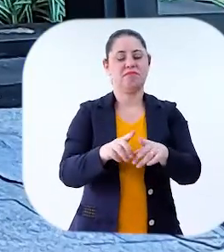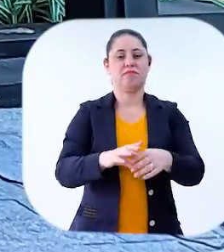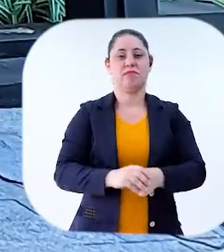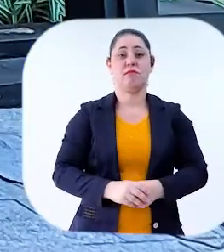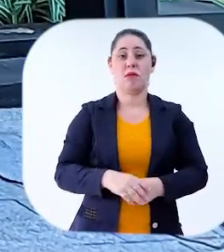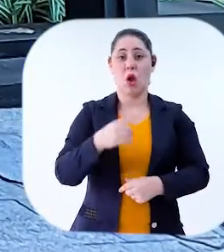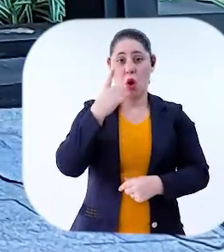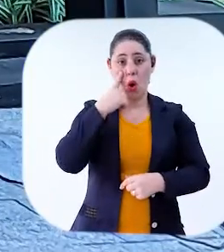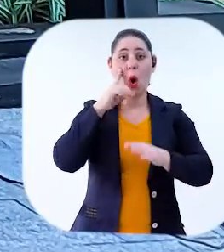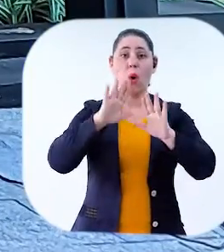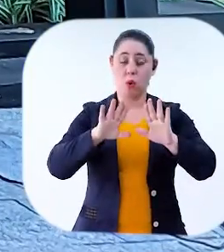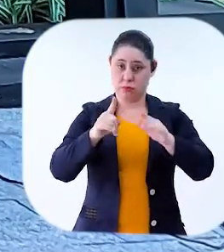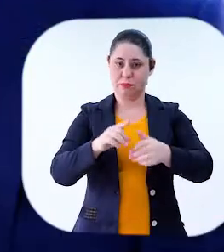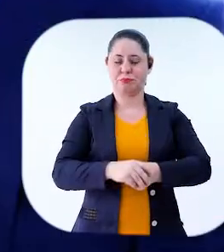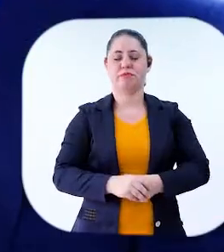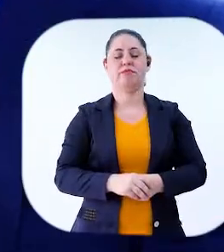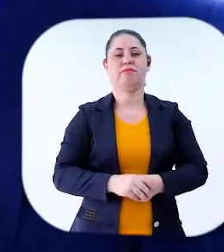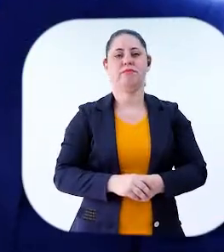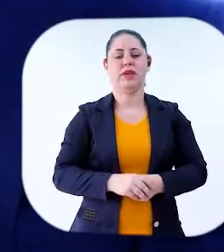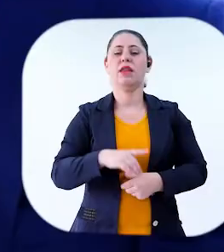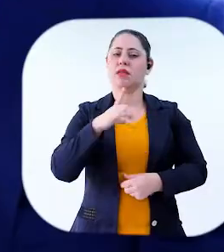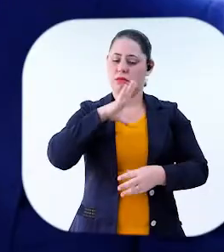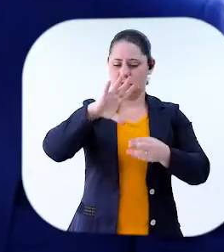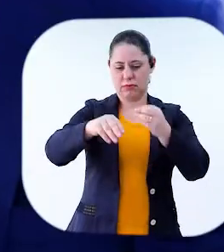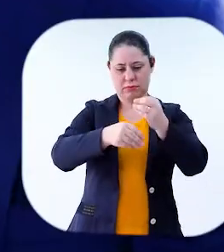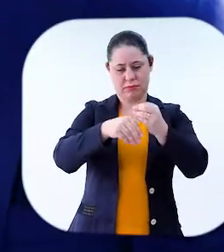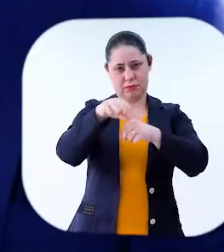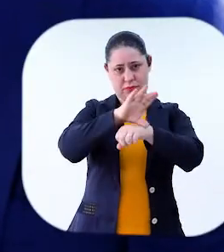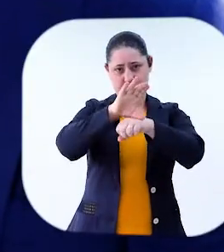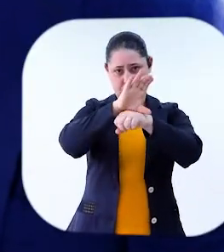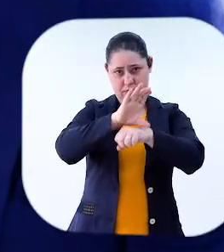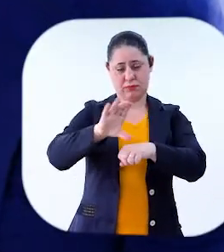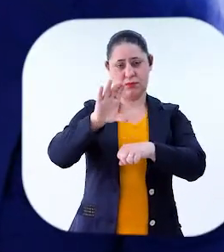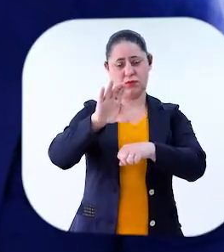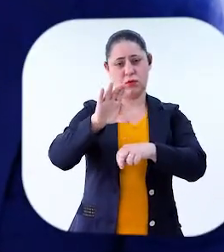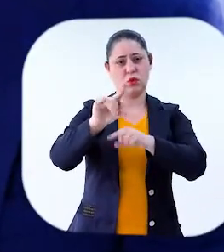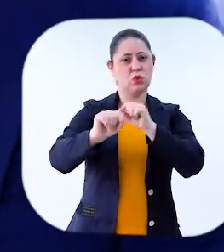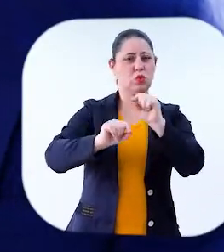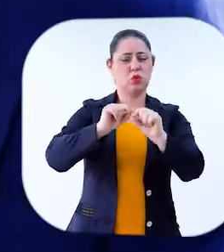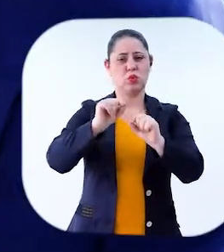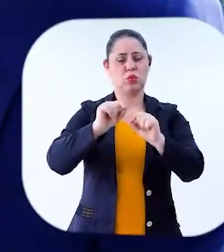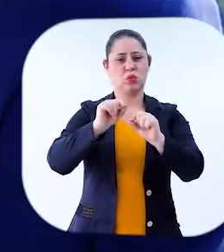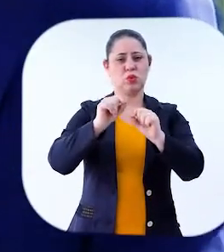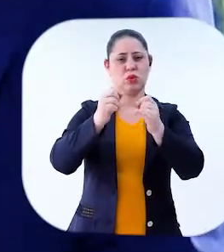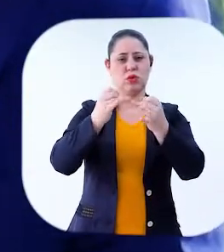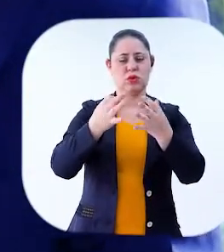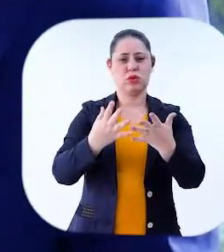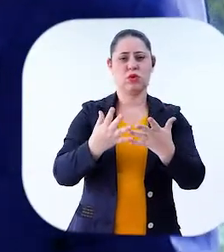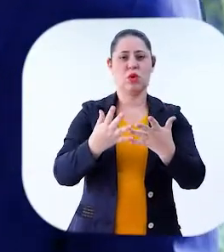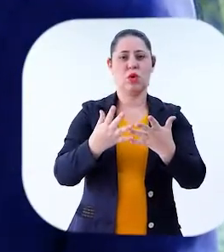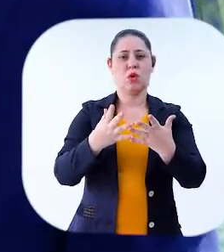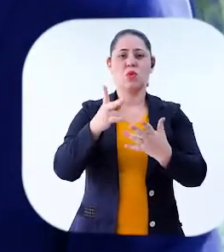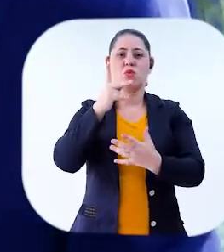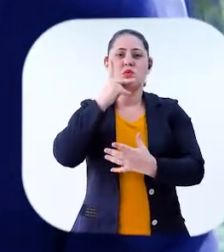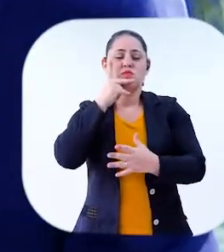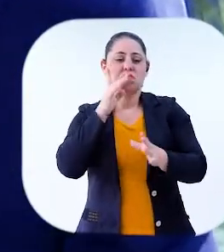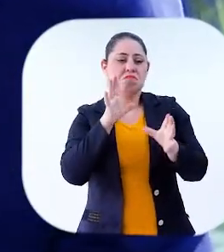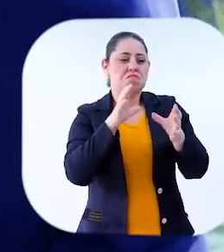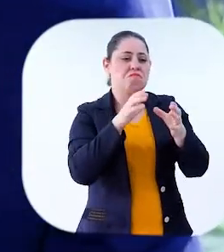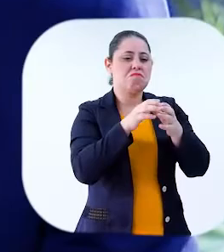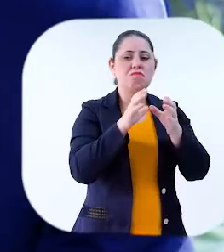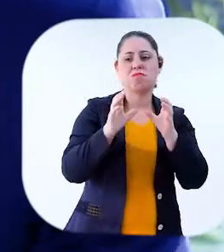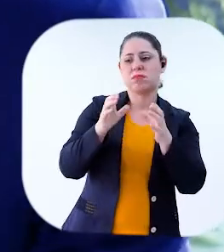desse jogo. Para você ter uma ideia, nós temos aí a emenda constitucional tratando sobre a questão das convenções